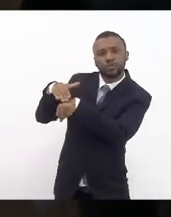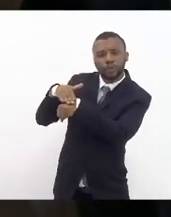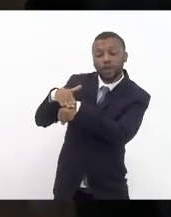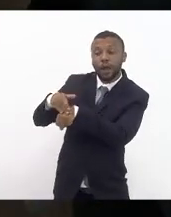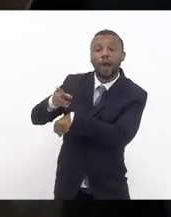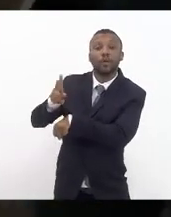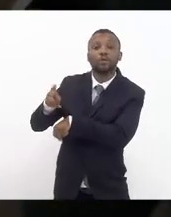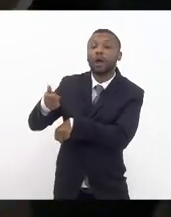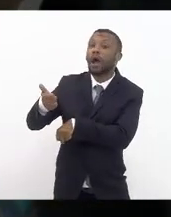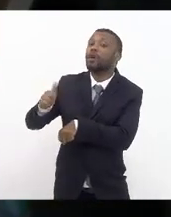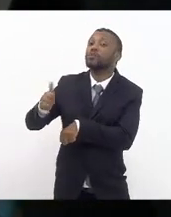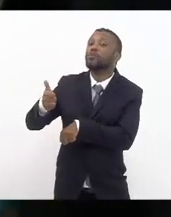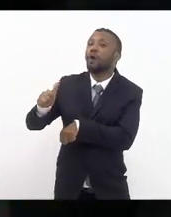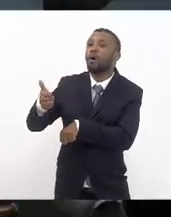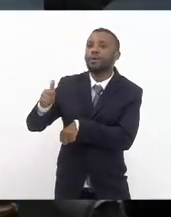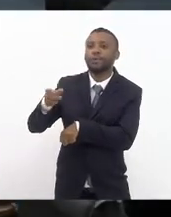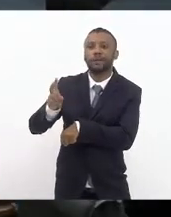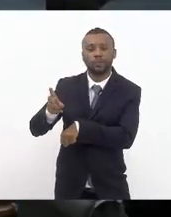11.